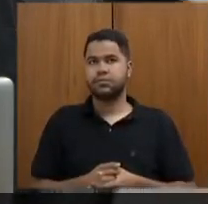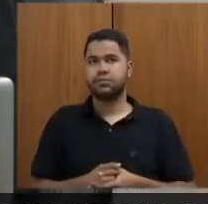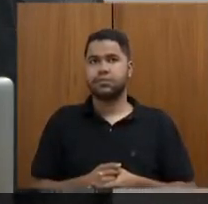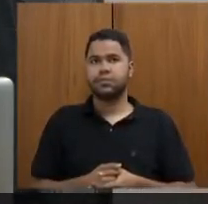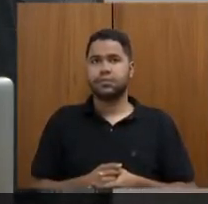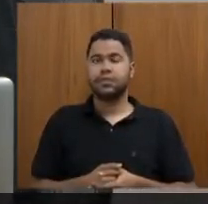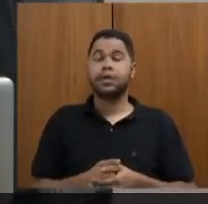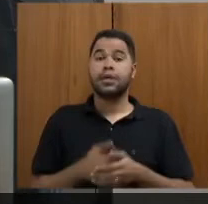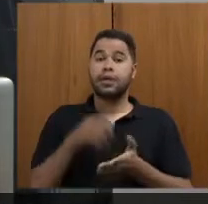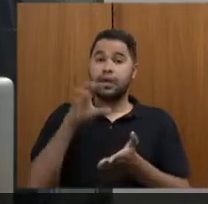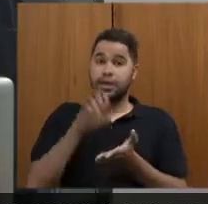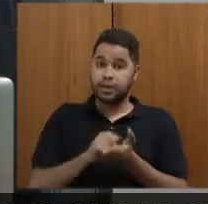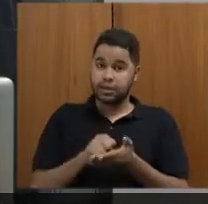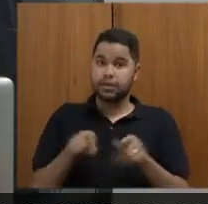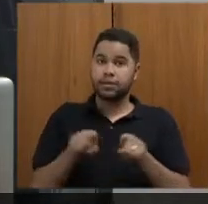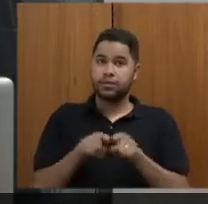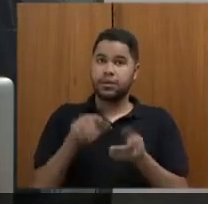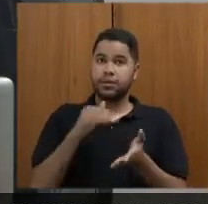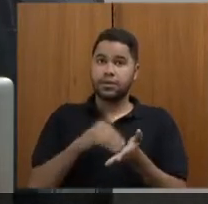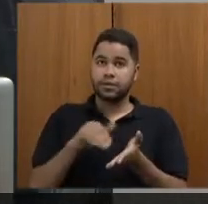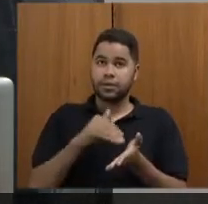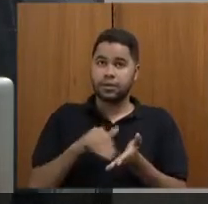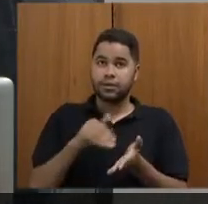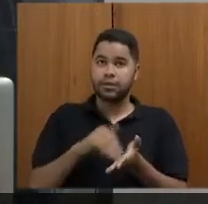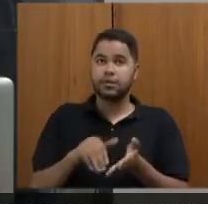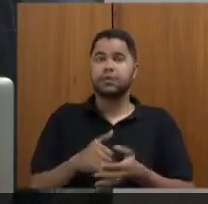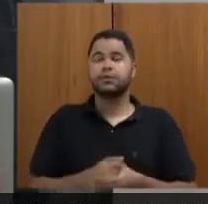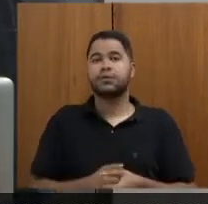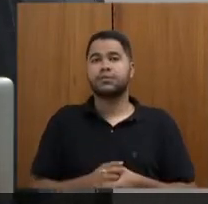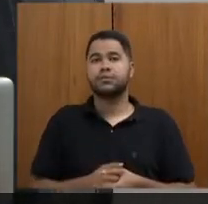inclusive... Registrar também, secretária, que...